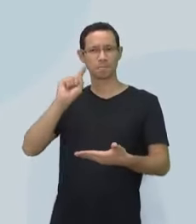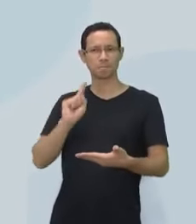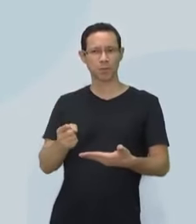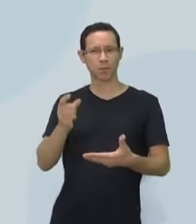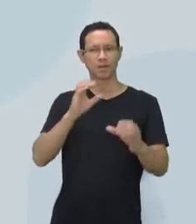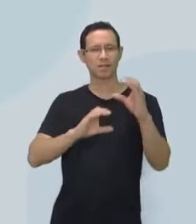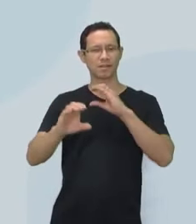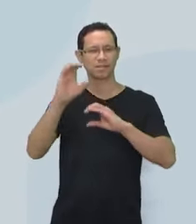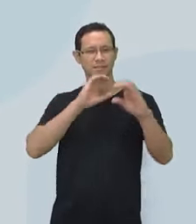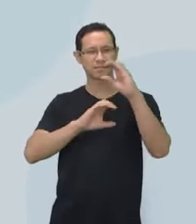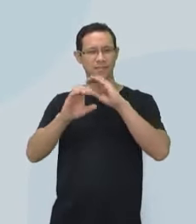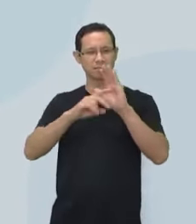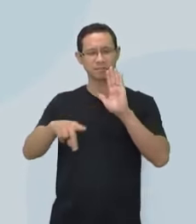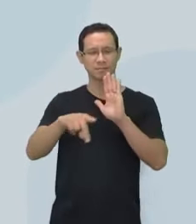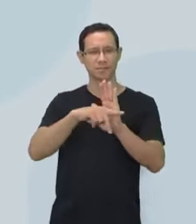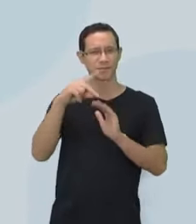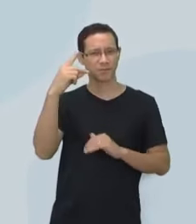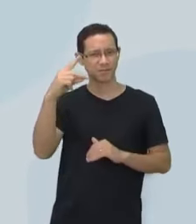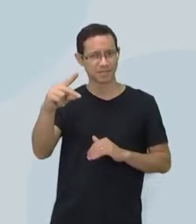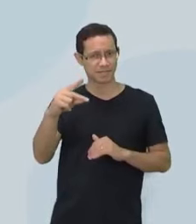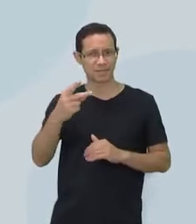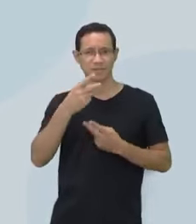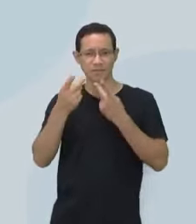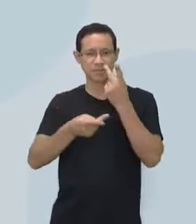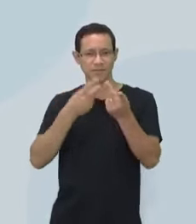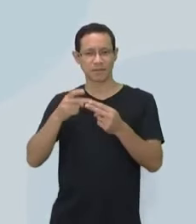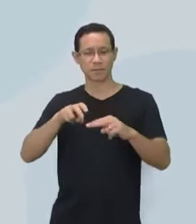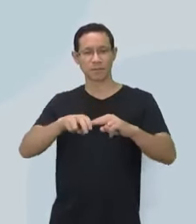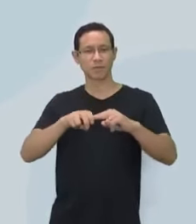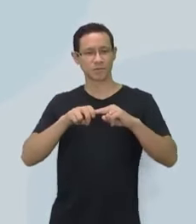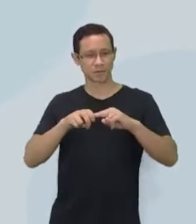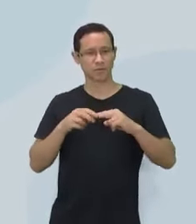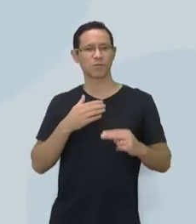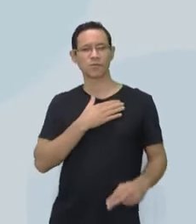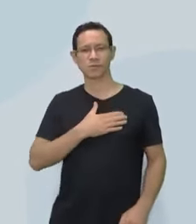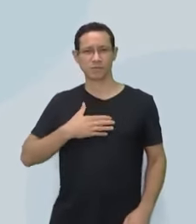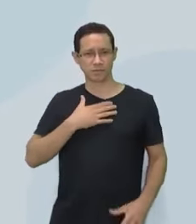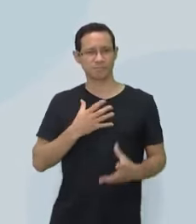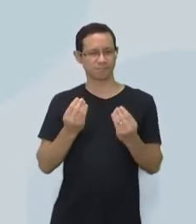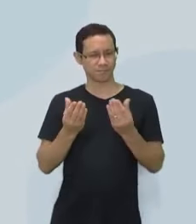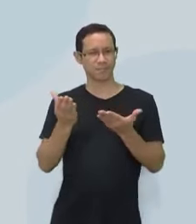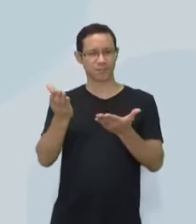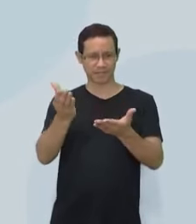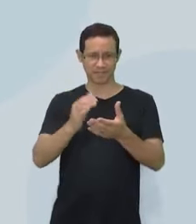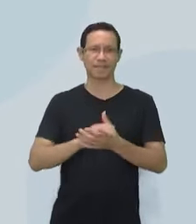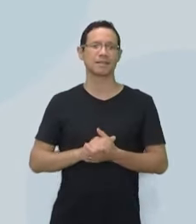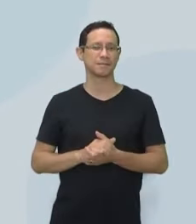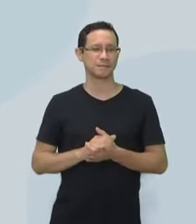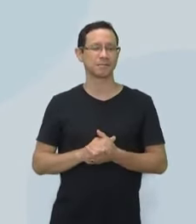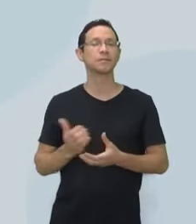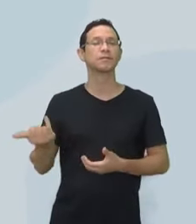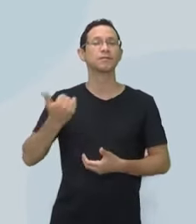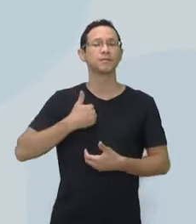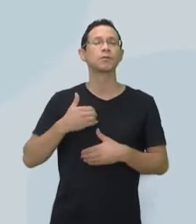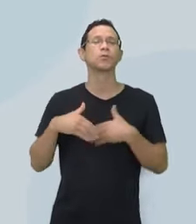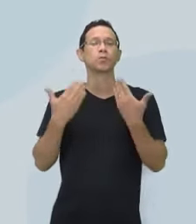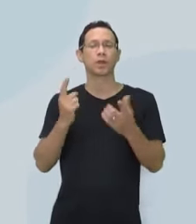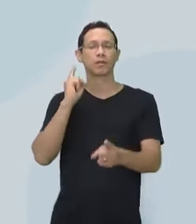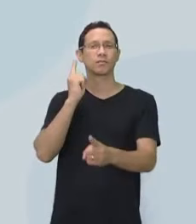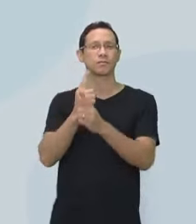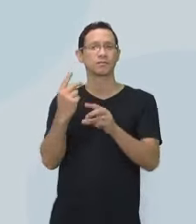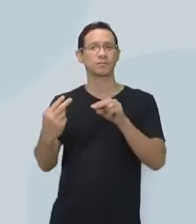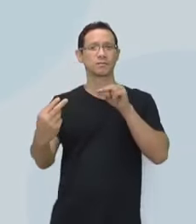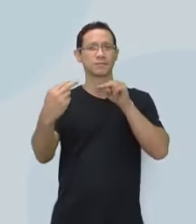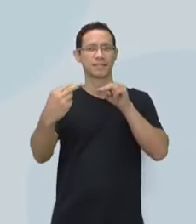canções só para você. Poderia te falar meus motivos para gostar tanto de você. Me diz quando a gente vai se